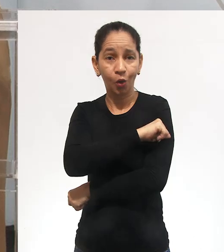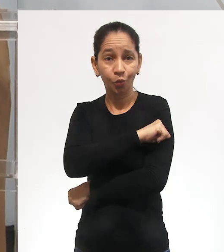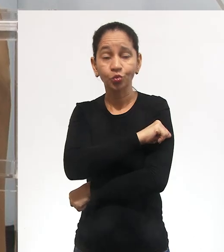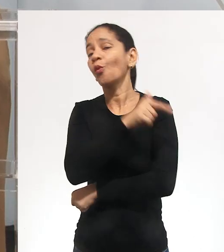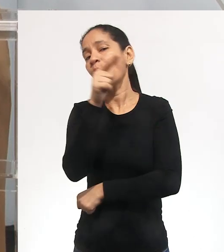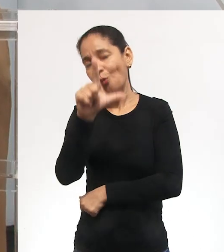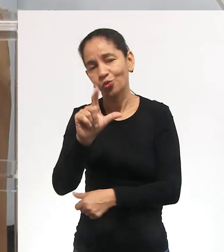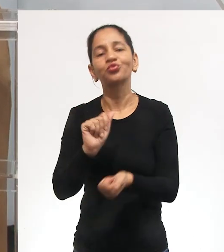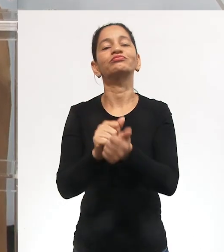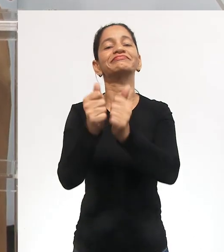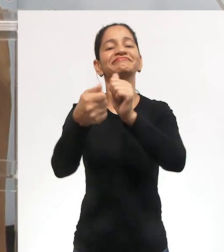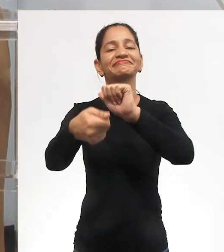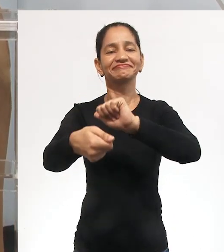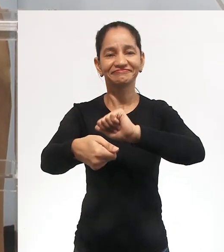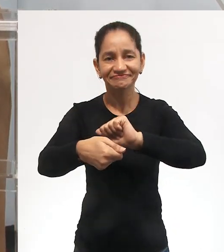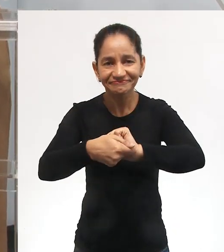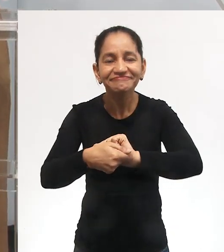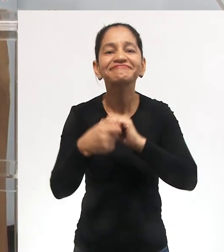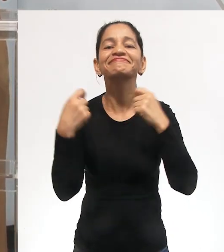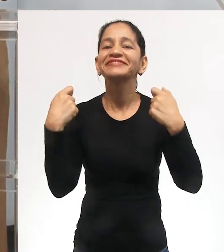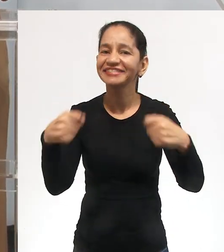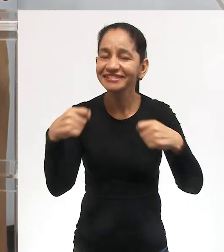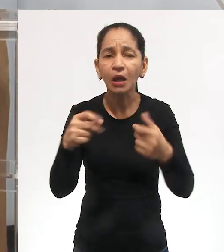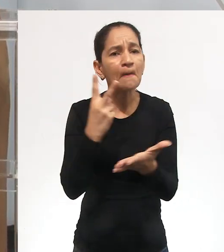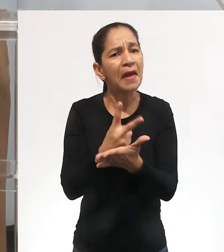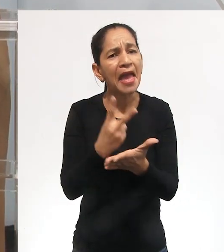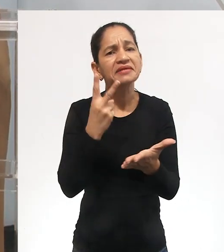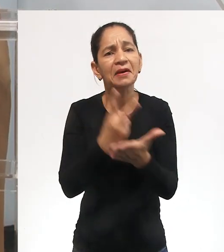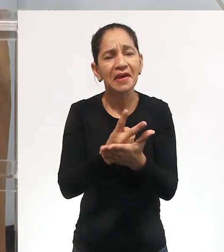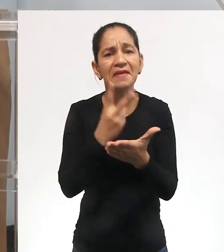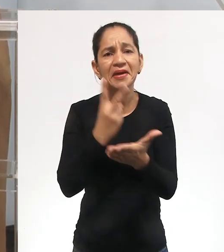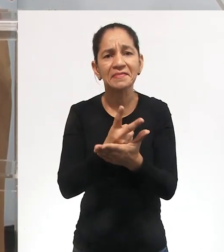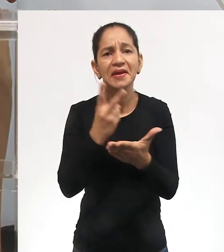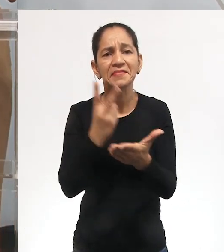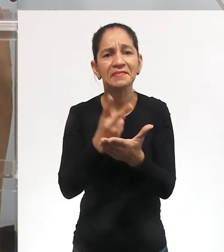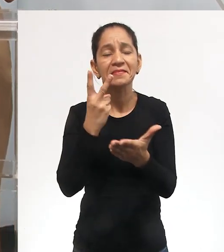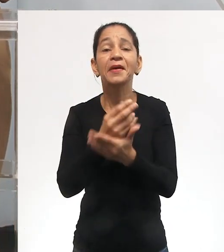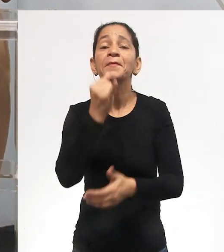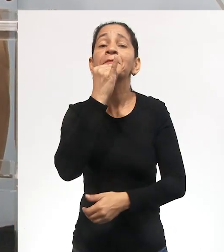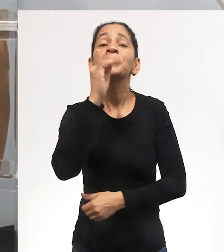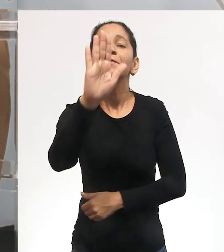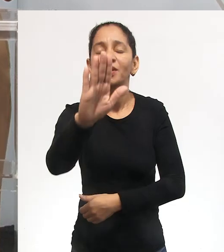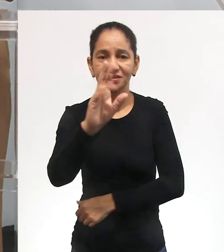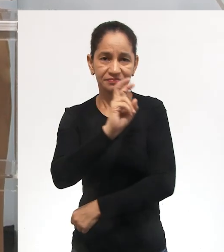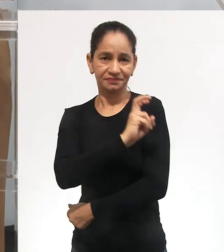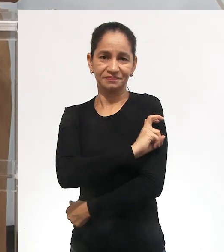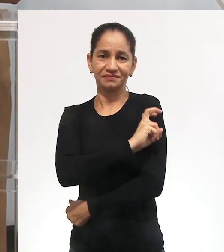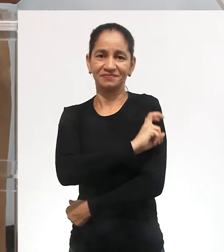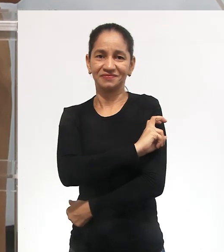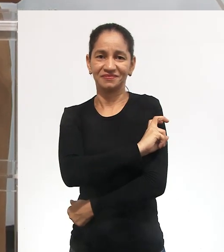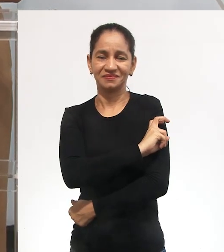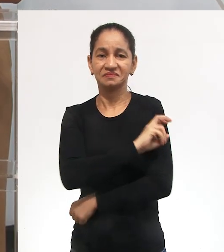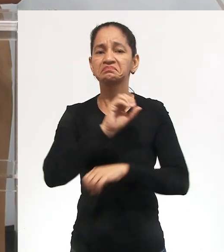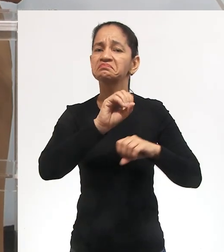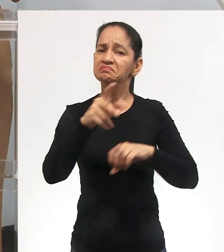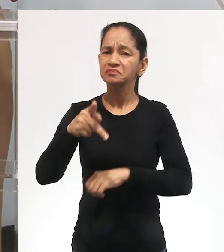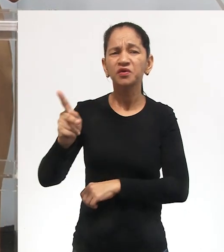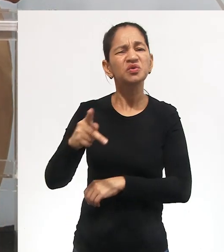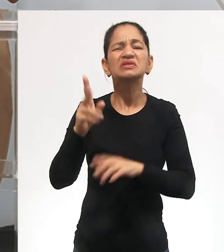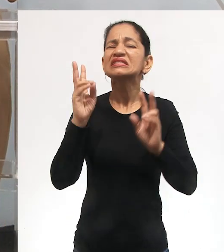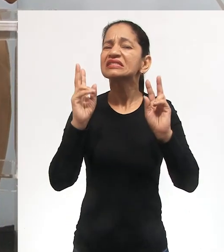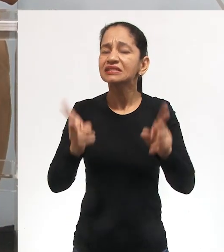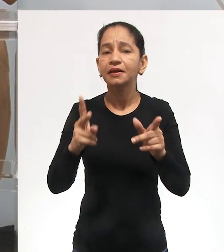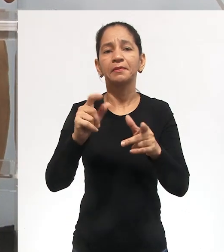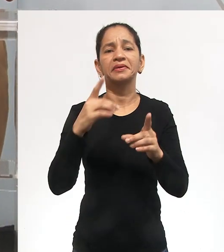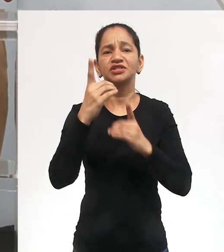atividade que eu sempre realizo com a mesma turma. Por exemplo, eu sou um professor do 5º ano do ensino fundamental. Eu